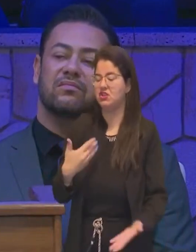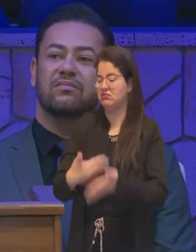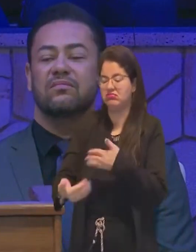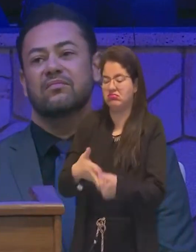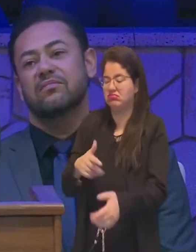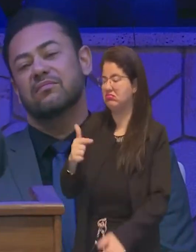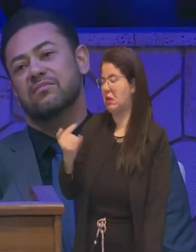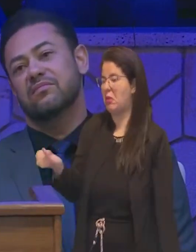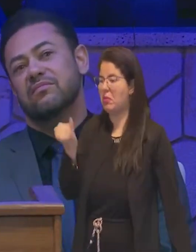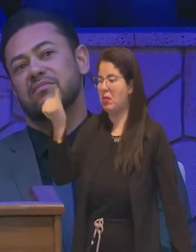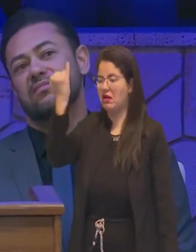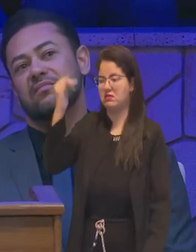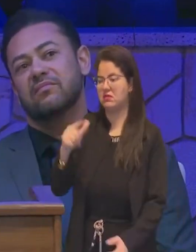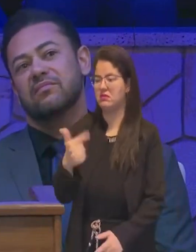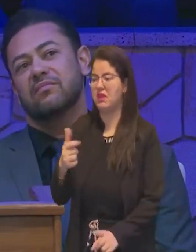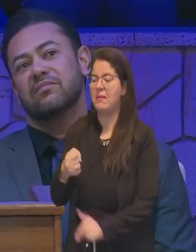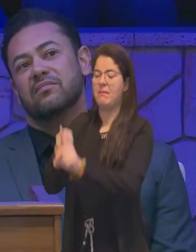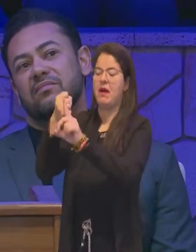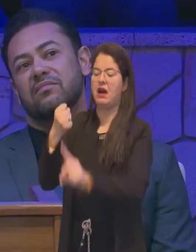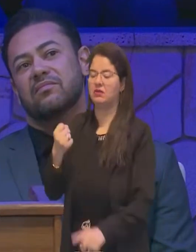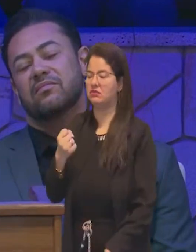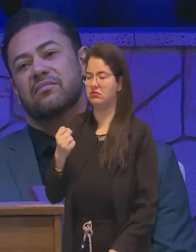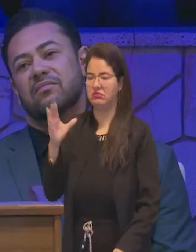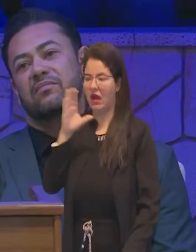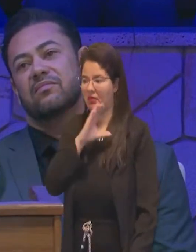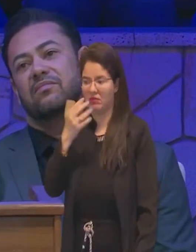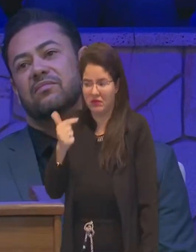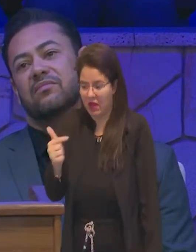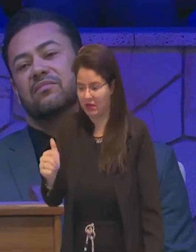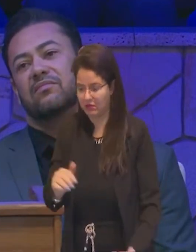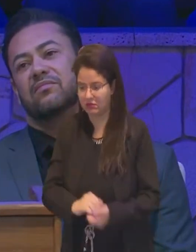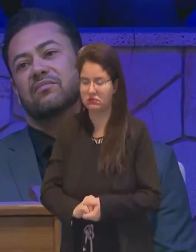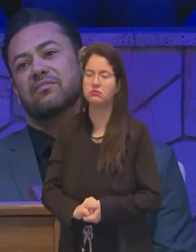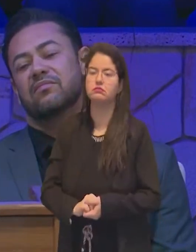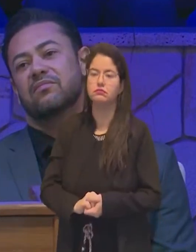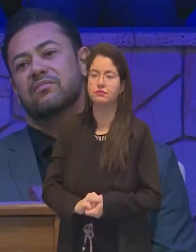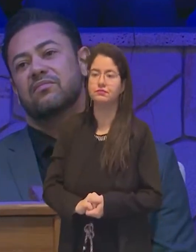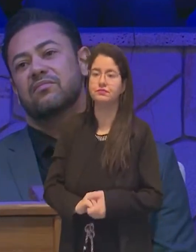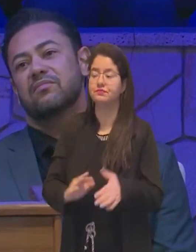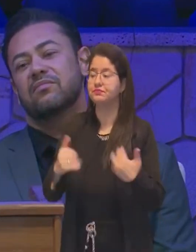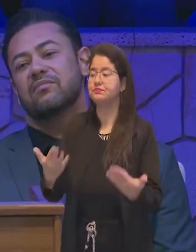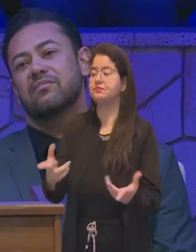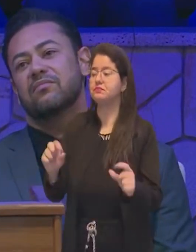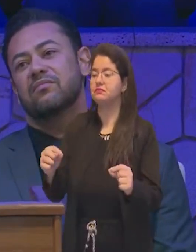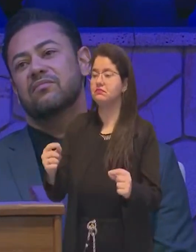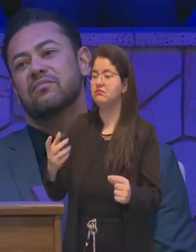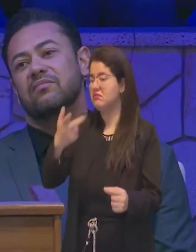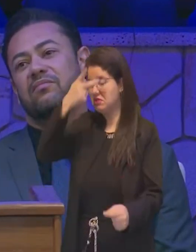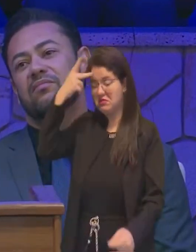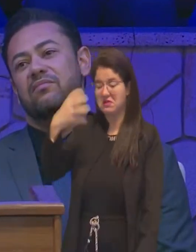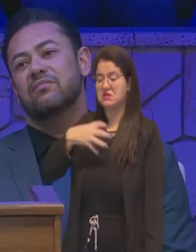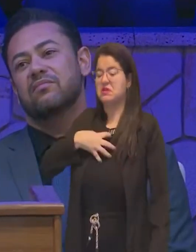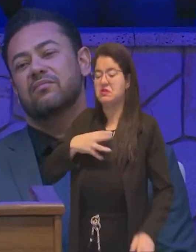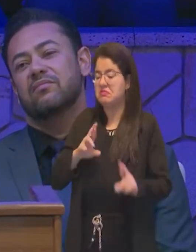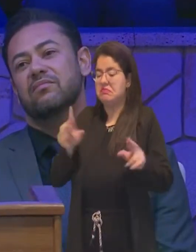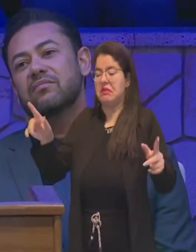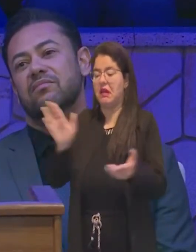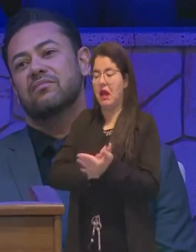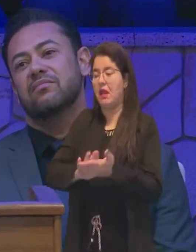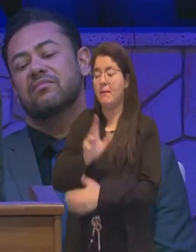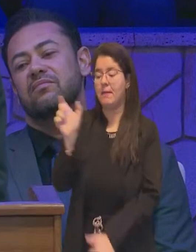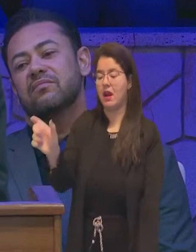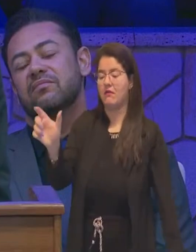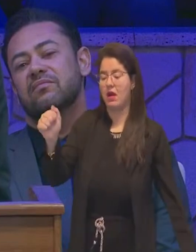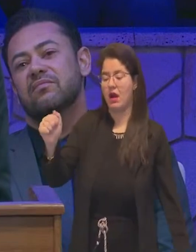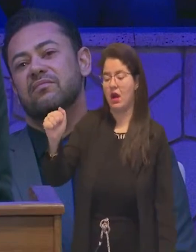Então, não vai ter um efeito imediato, e sim, elas simplesmente não vão sentir. E a